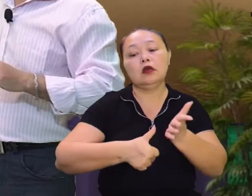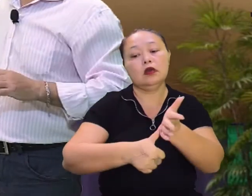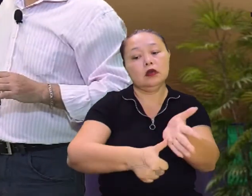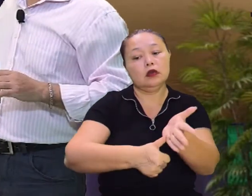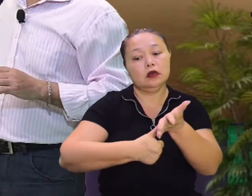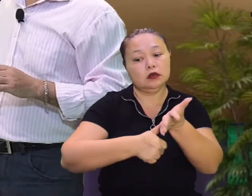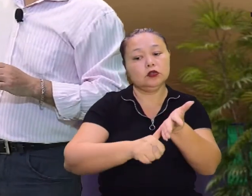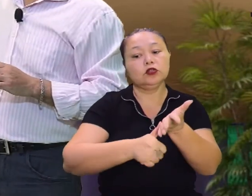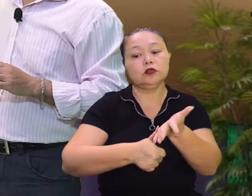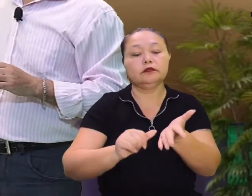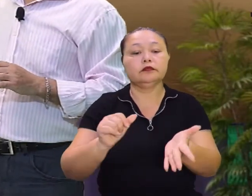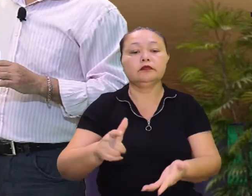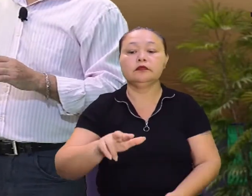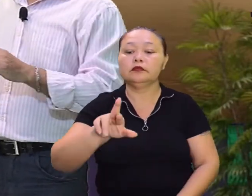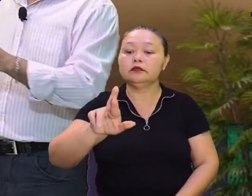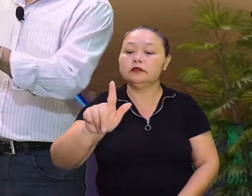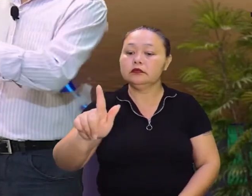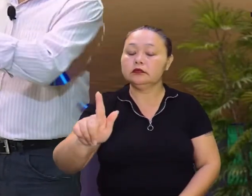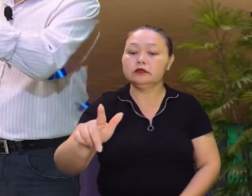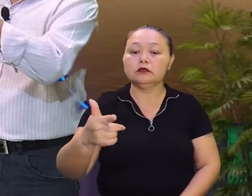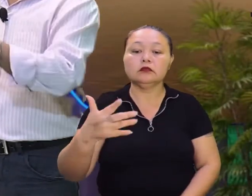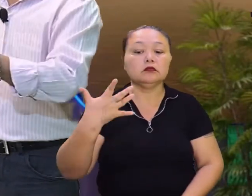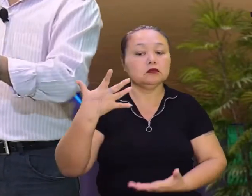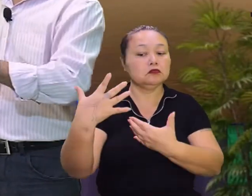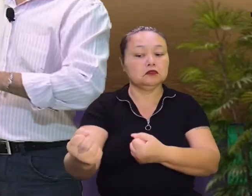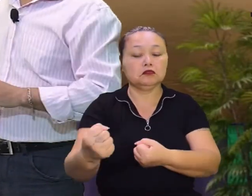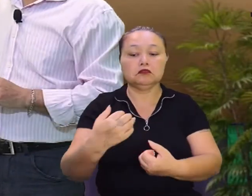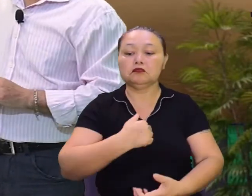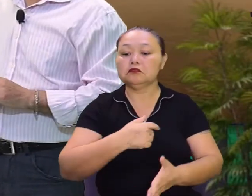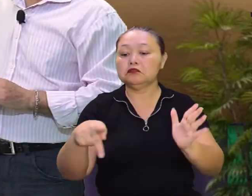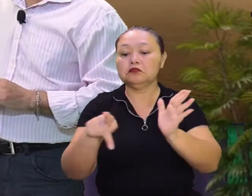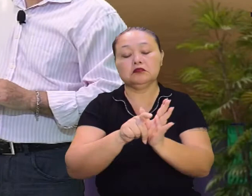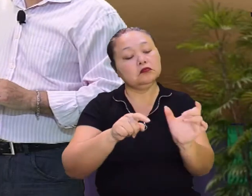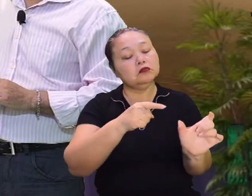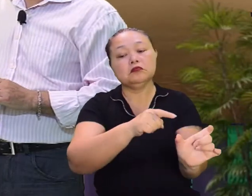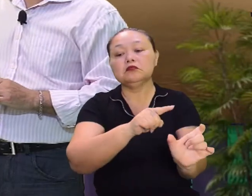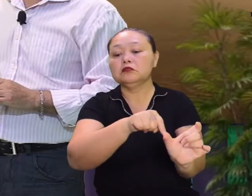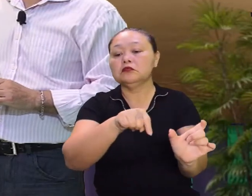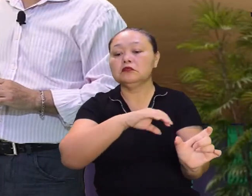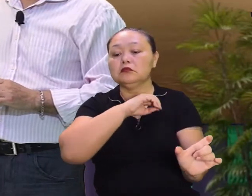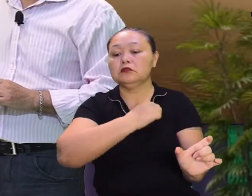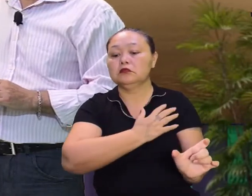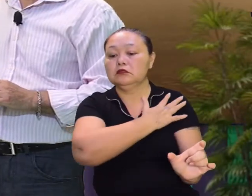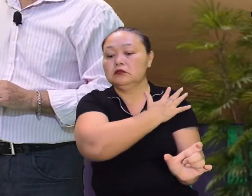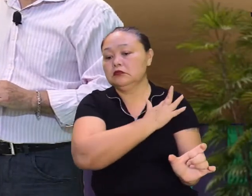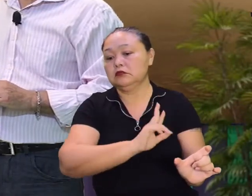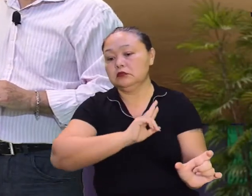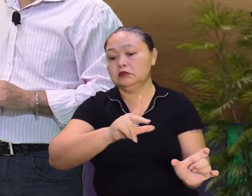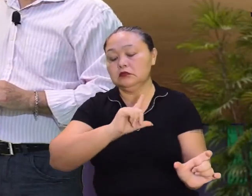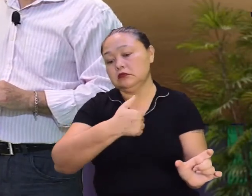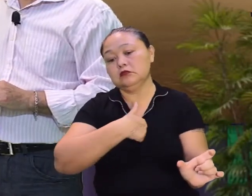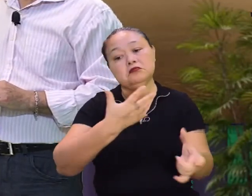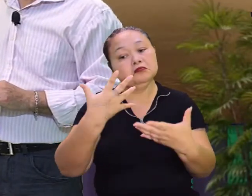RG. É isso mesmo. Né? Com certeza. Então, eles não aceitaram o documento militar. Tá vendo? Para então, viagem. É dessa forma. Então, por isso que a gente tem